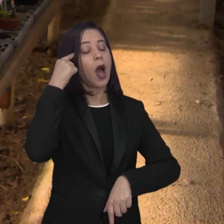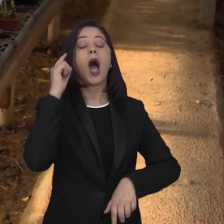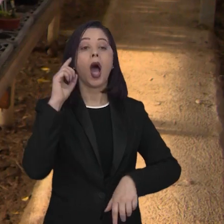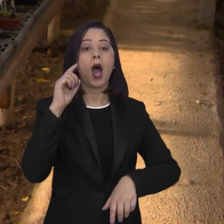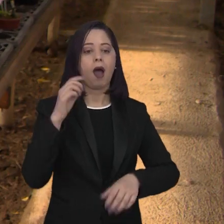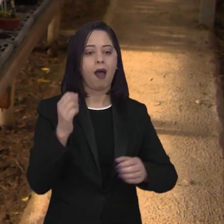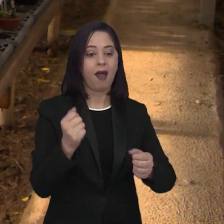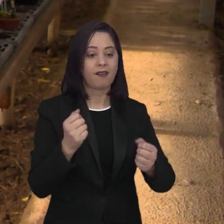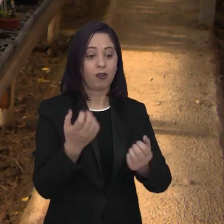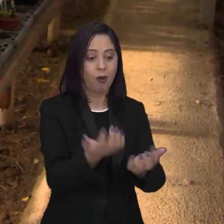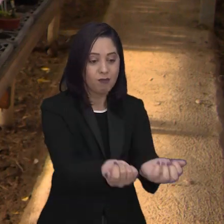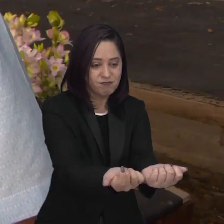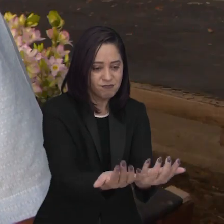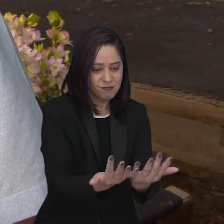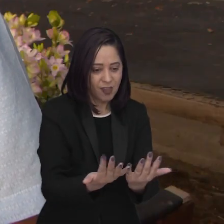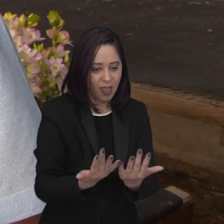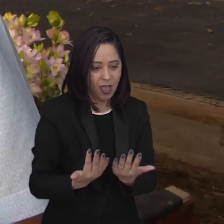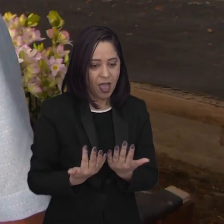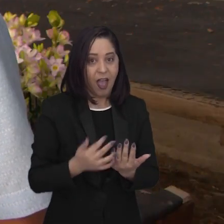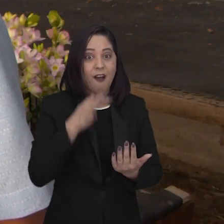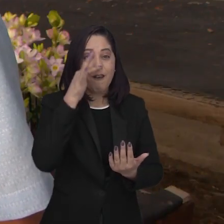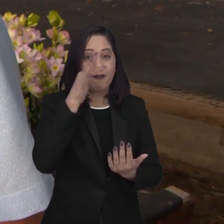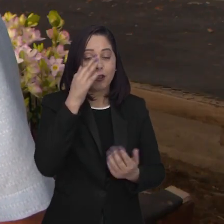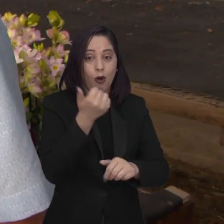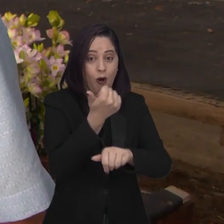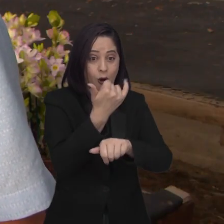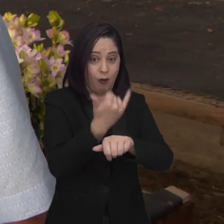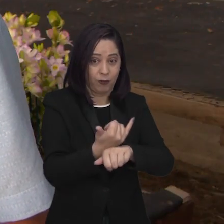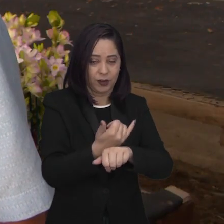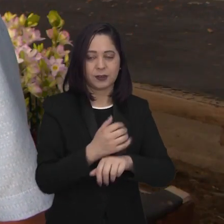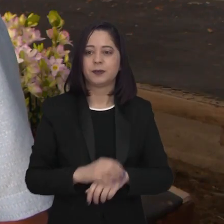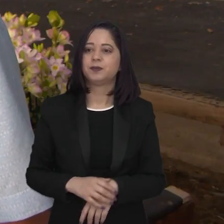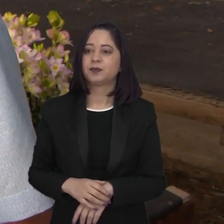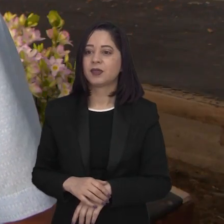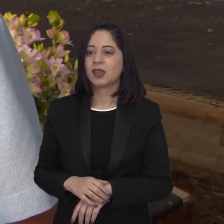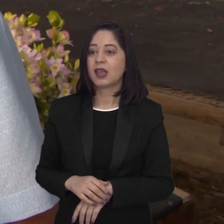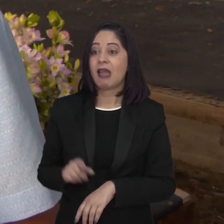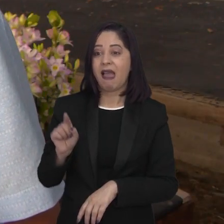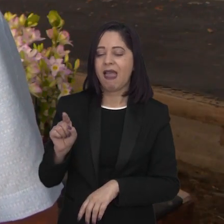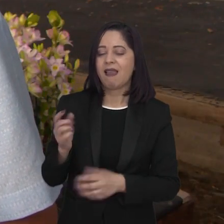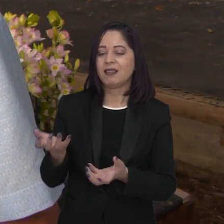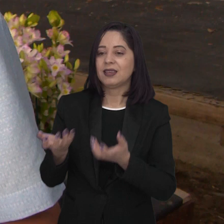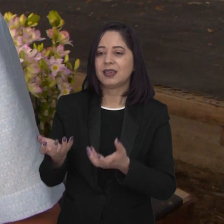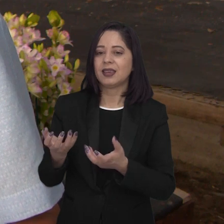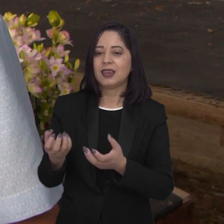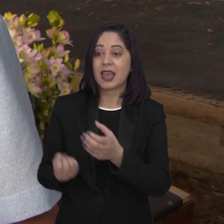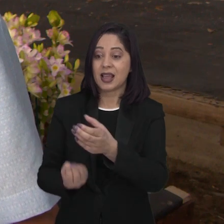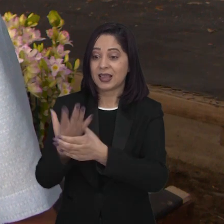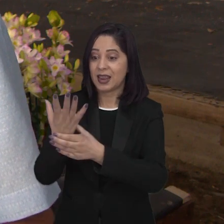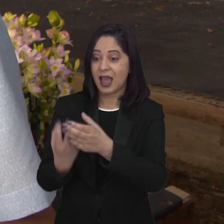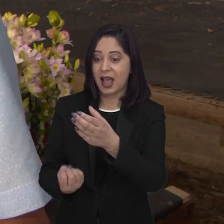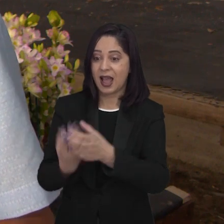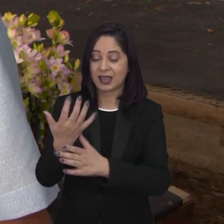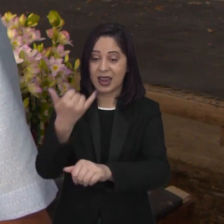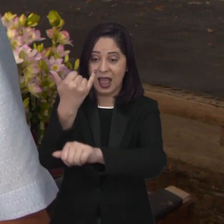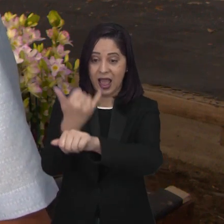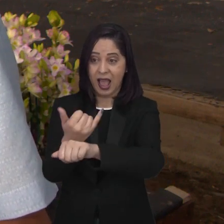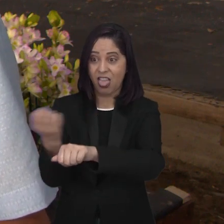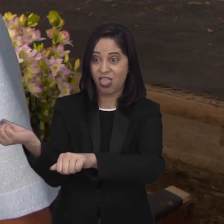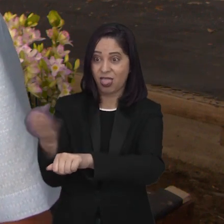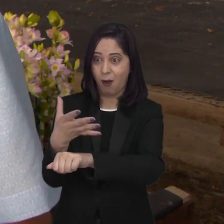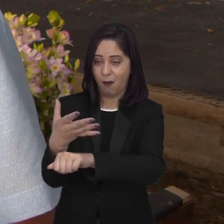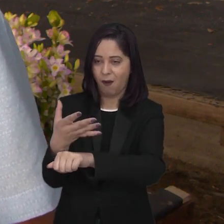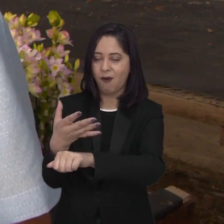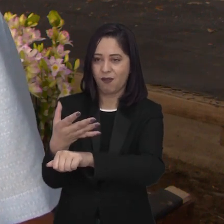decidiu ir para a orquídea. Ele queria desenvolver variedades novas, inclusive tem orquídeas registradas